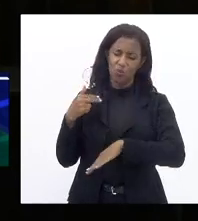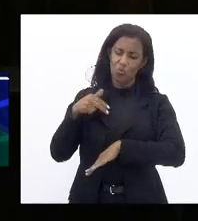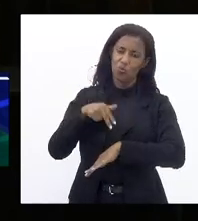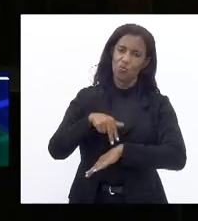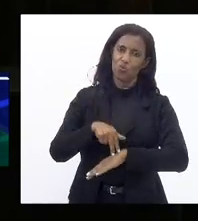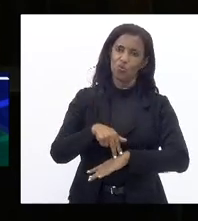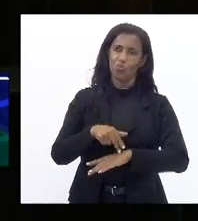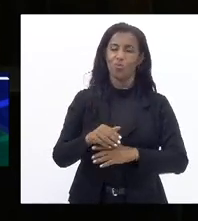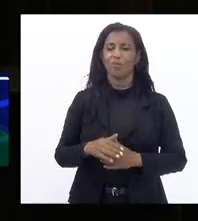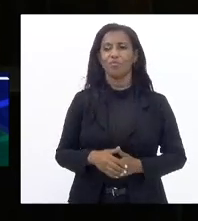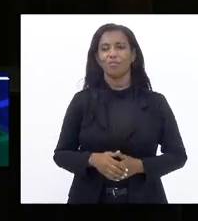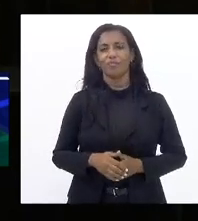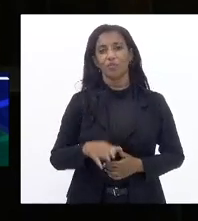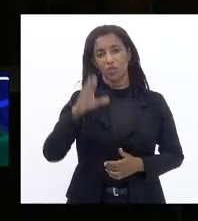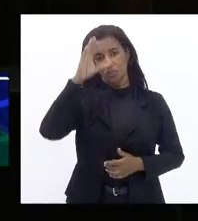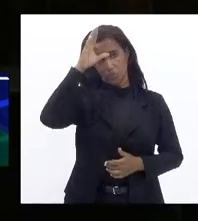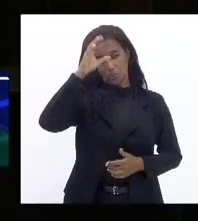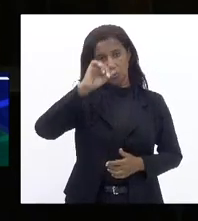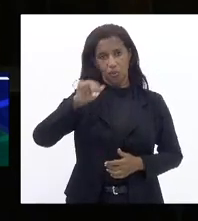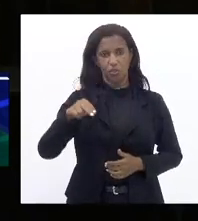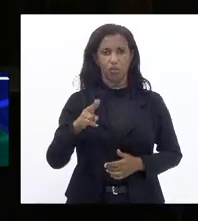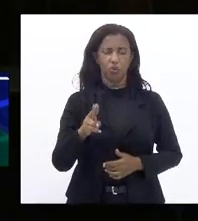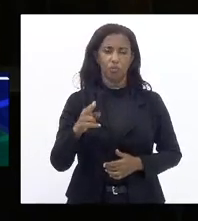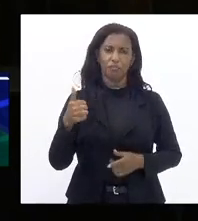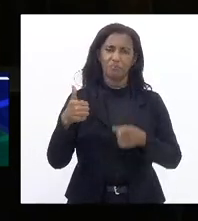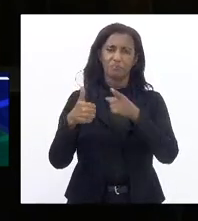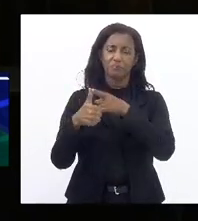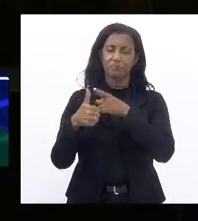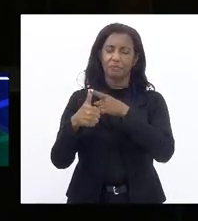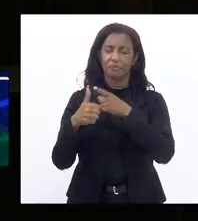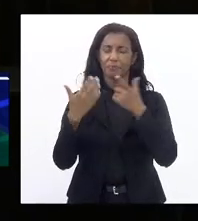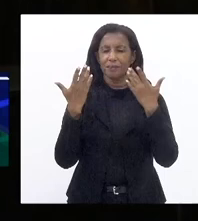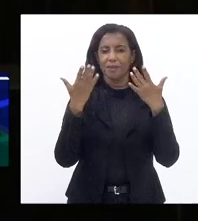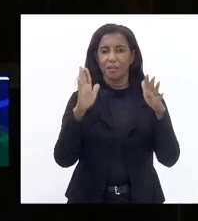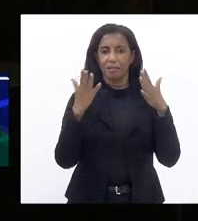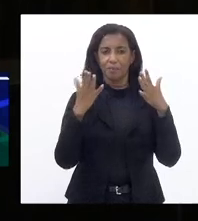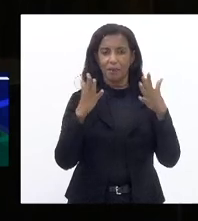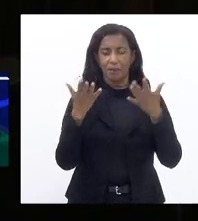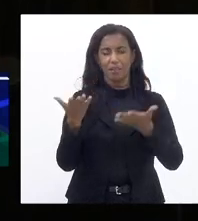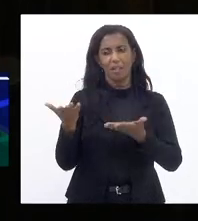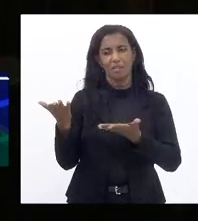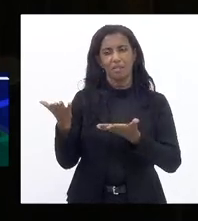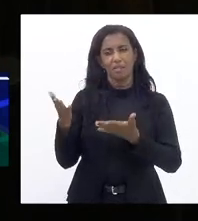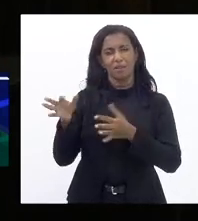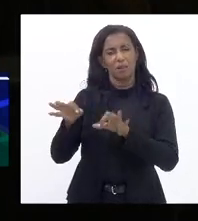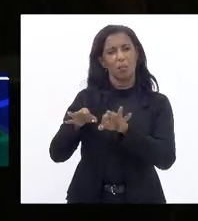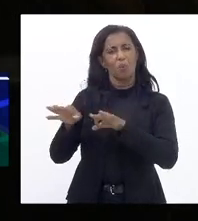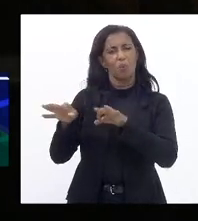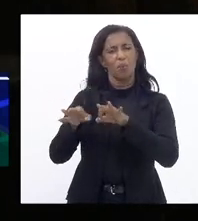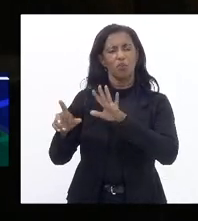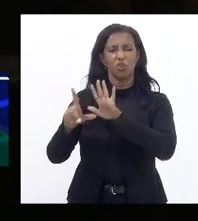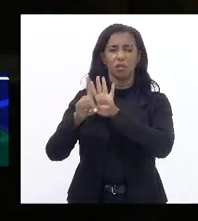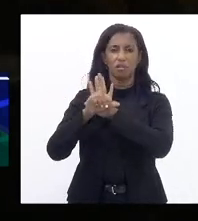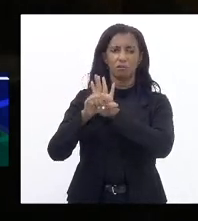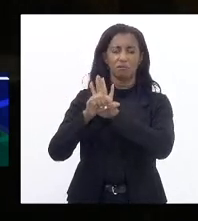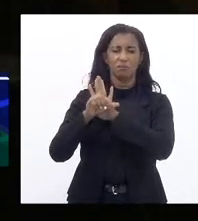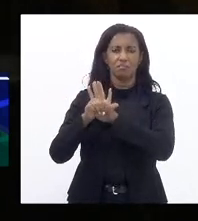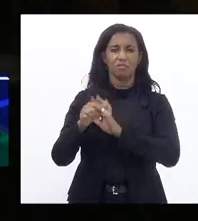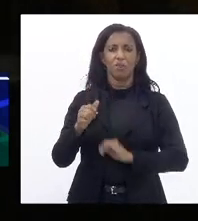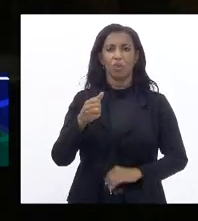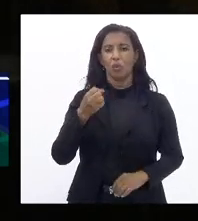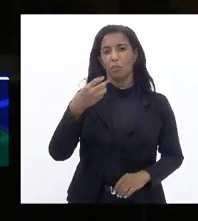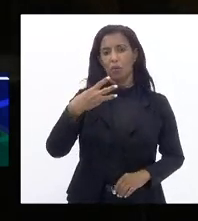tribuna, Tia Ju, primeiramente para parabenizá-la pelo seu projeto de lei de